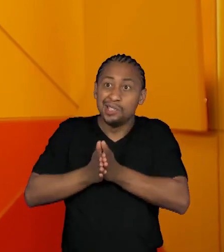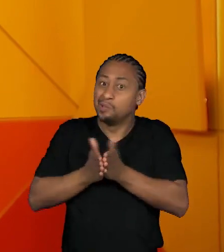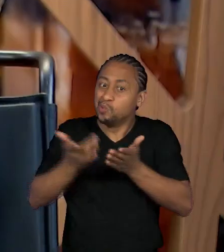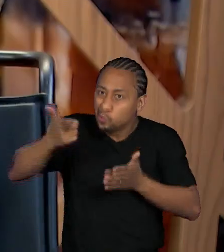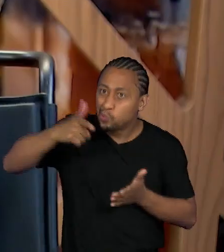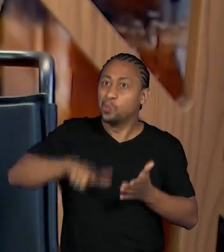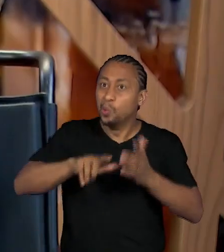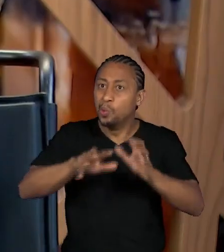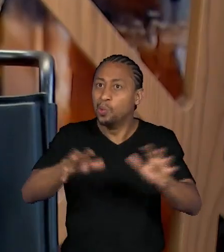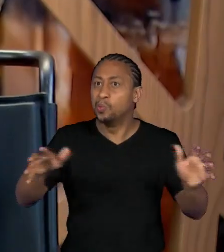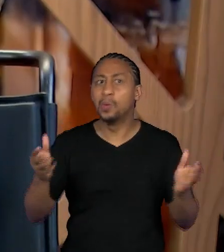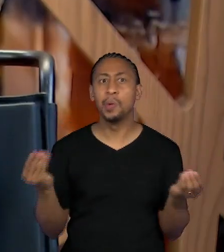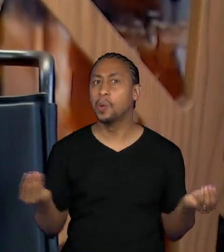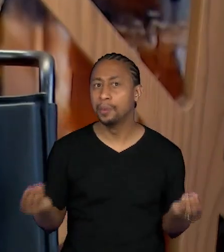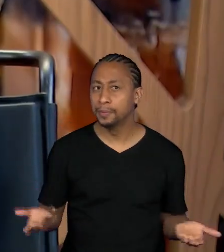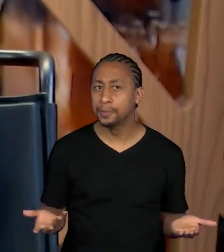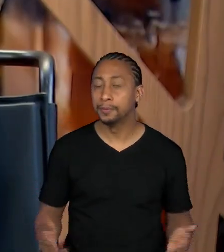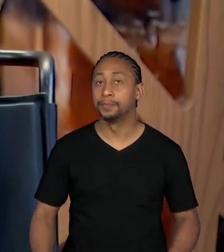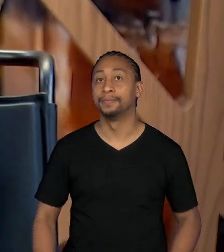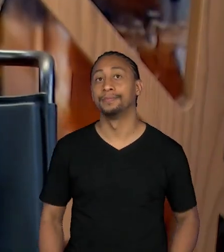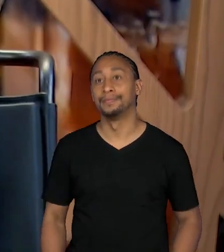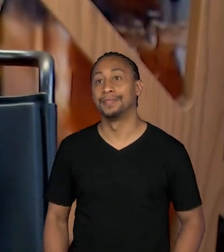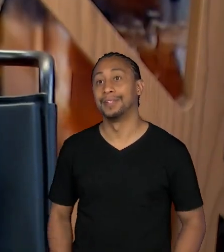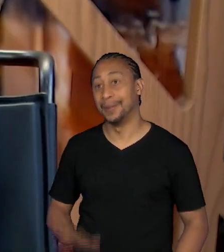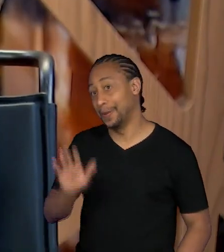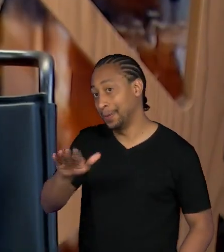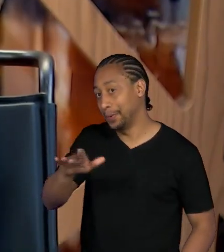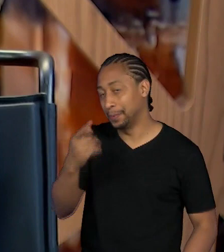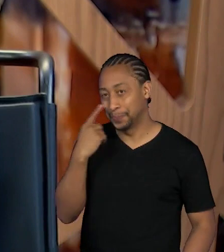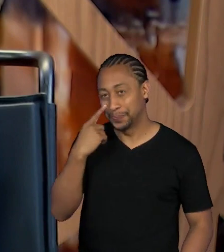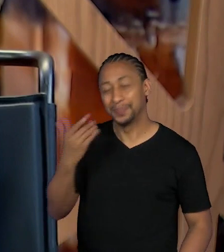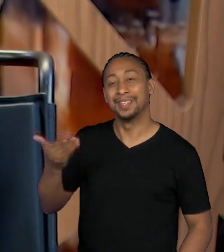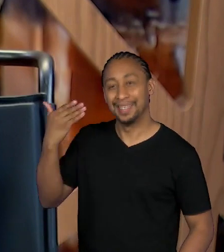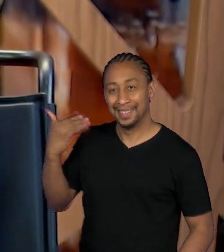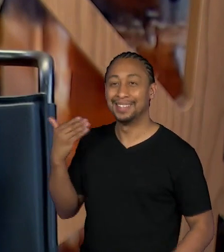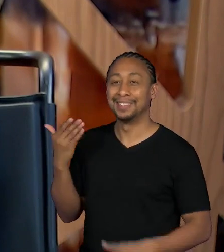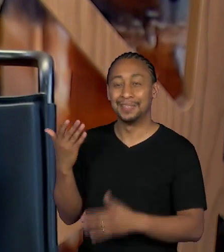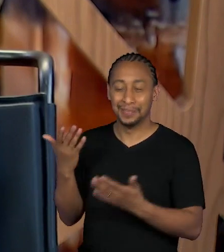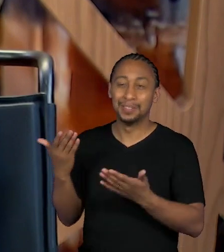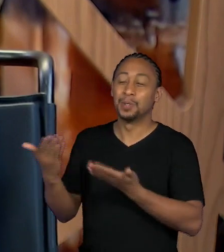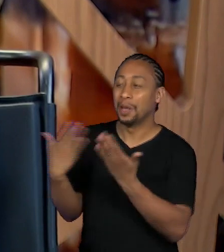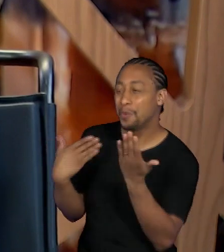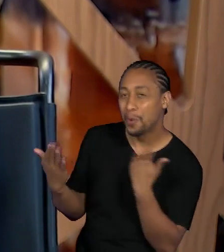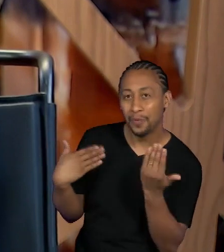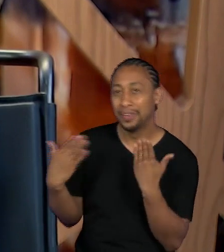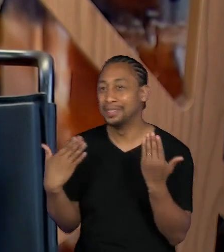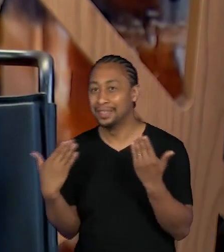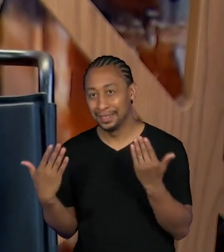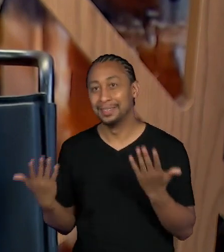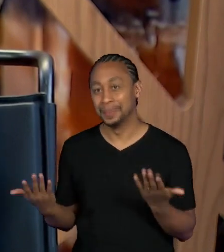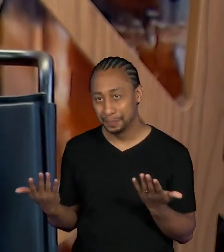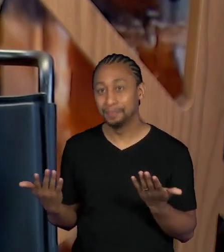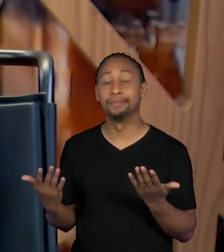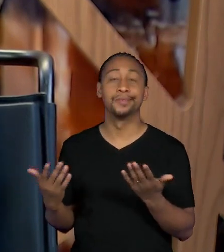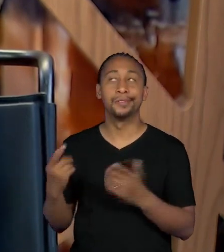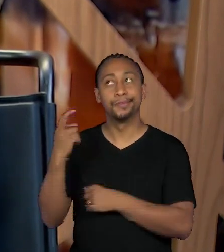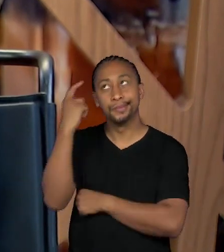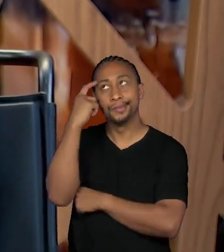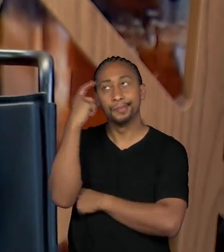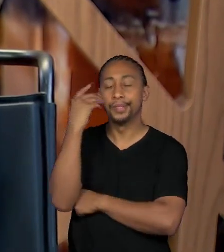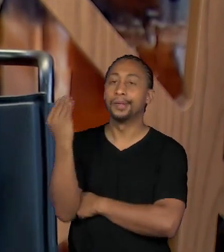isso? Olha, a gente estava até conversando nos bastidores, né, eu e Mari, como que a gente